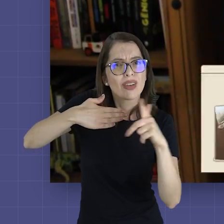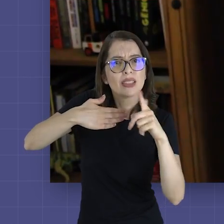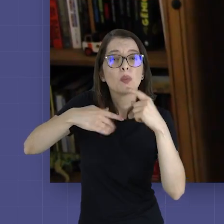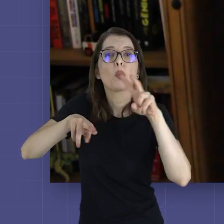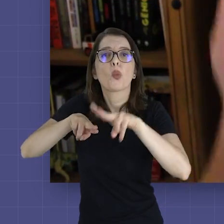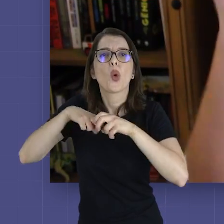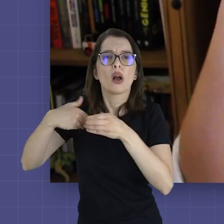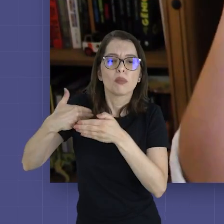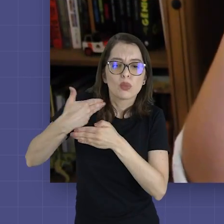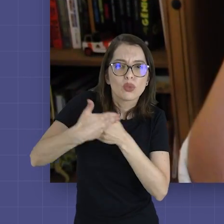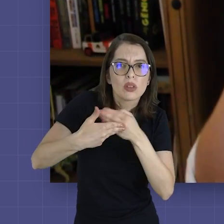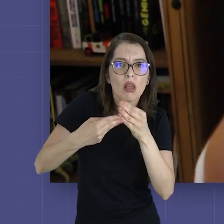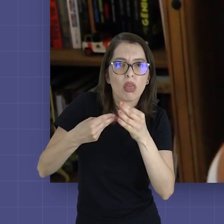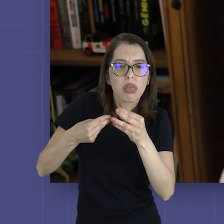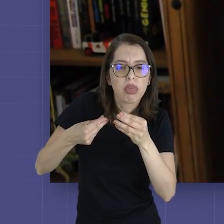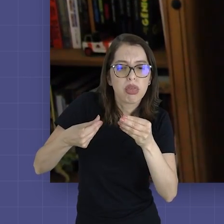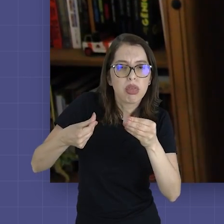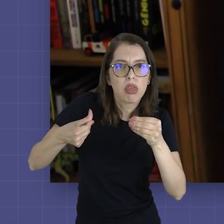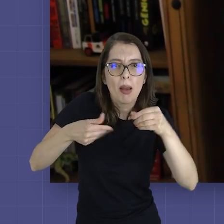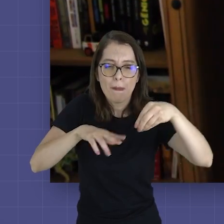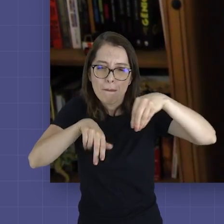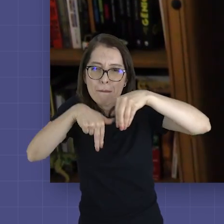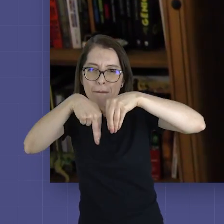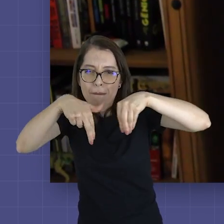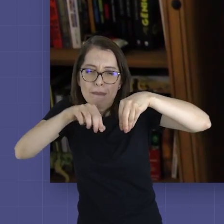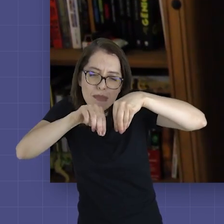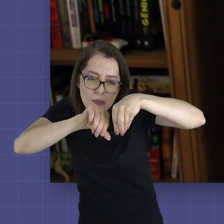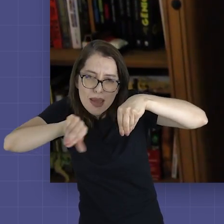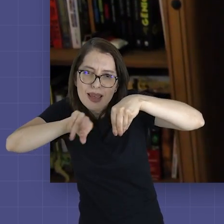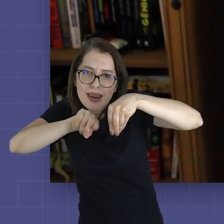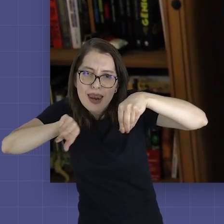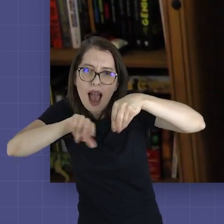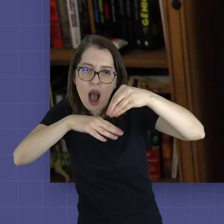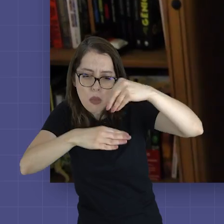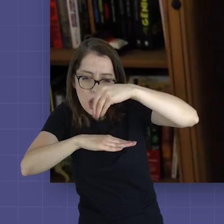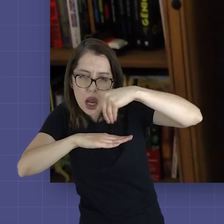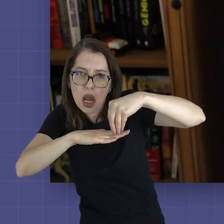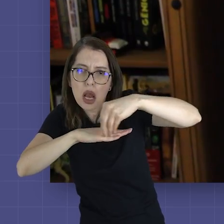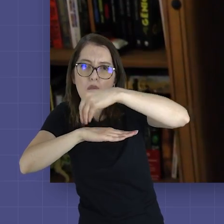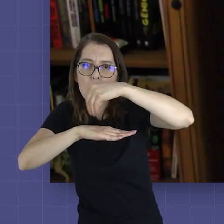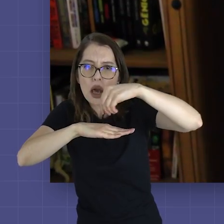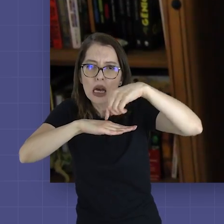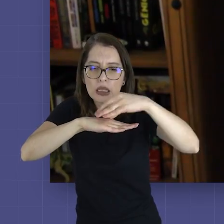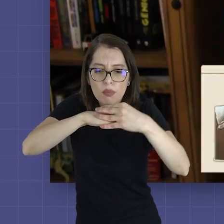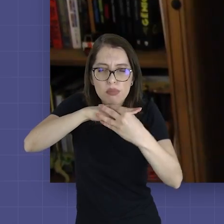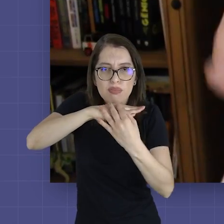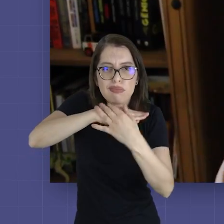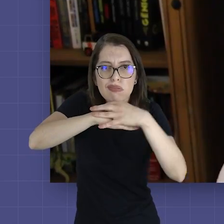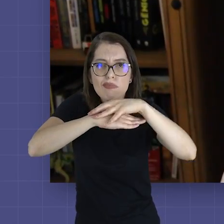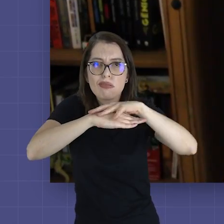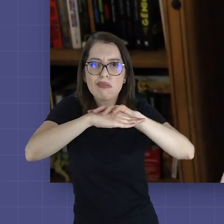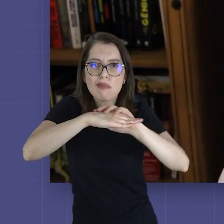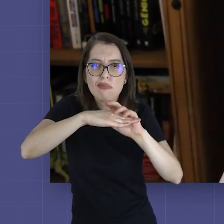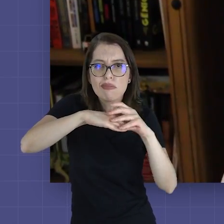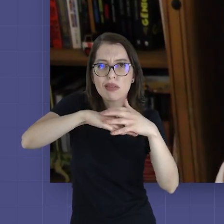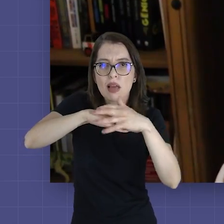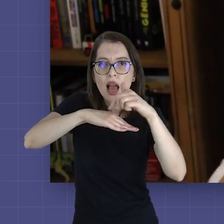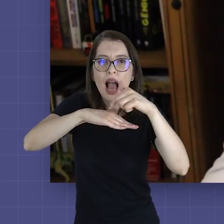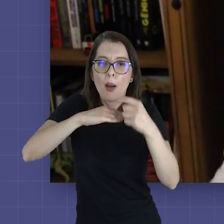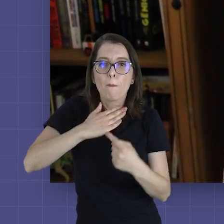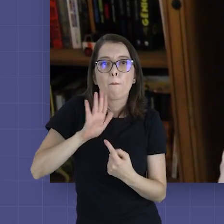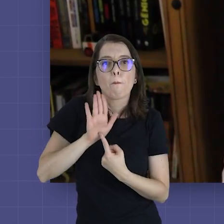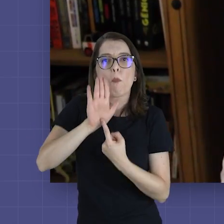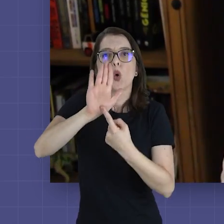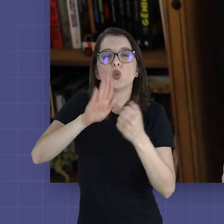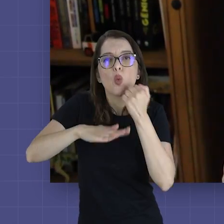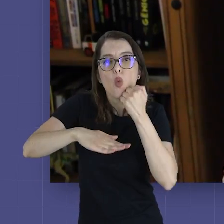de fossilização, alguns minerais carregados pela água podem ser depositados nos poros do osso ou substituir os